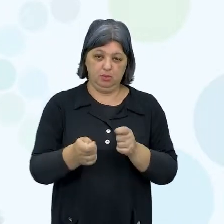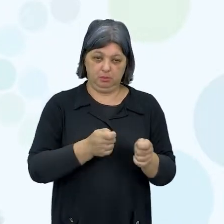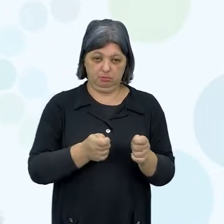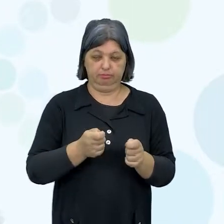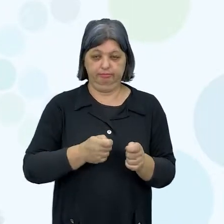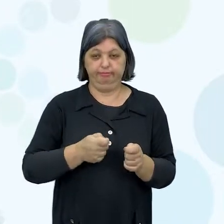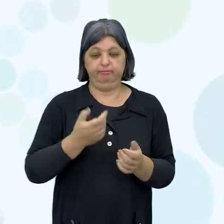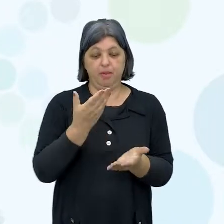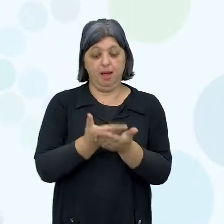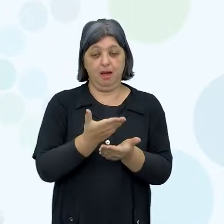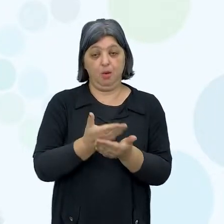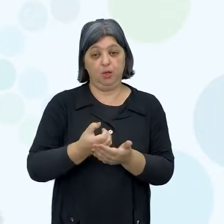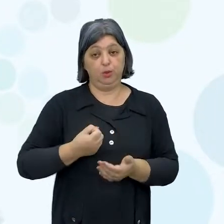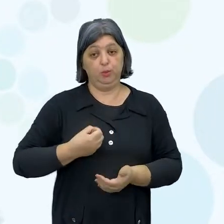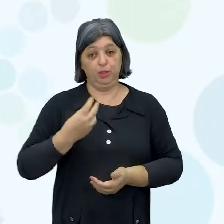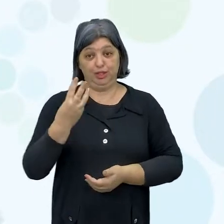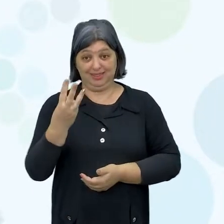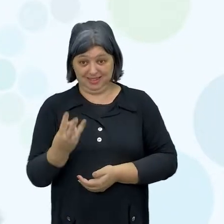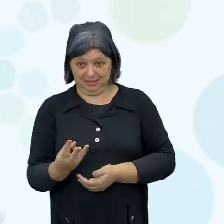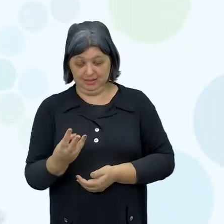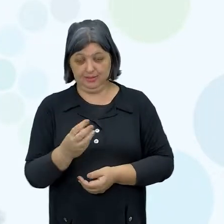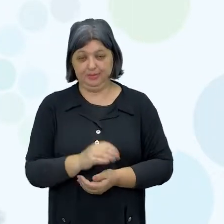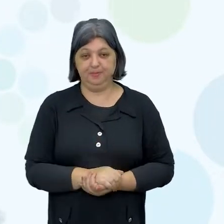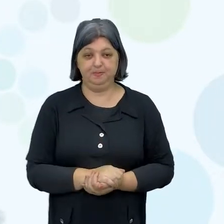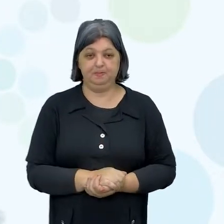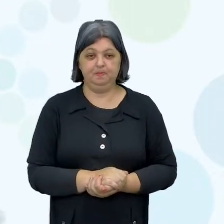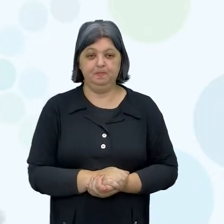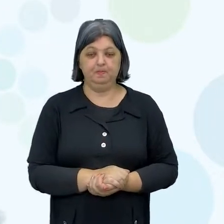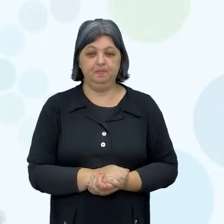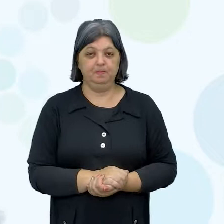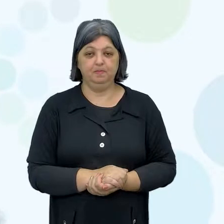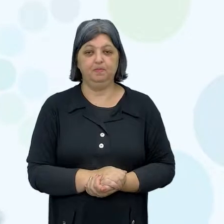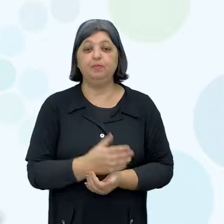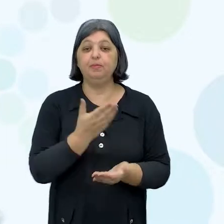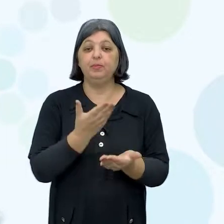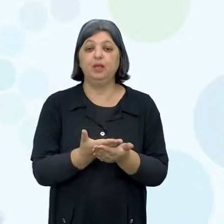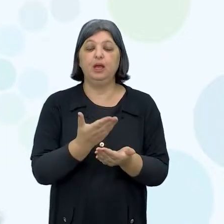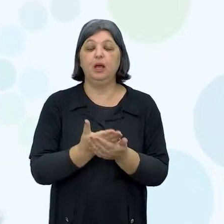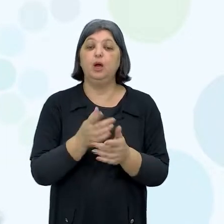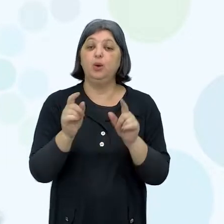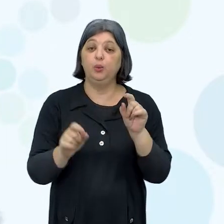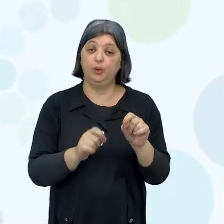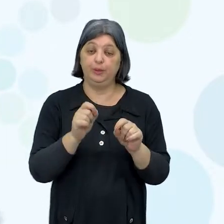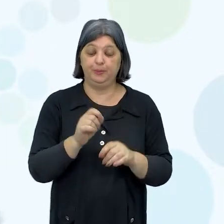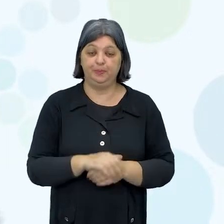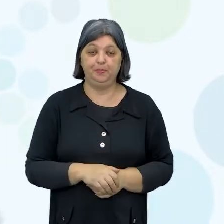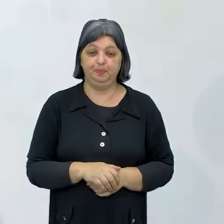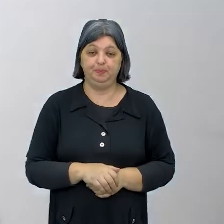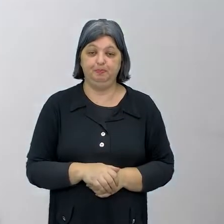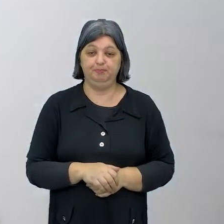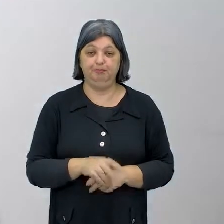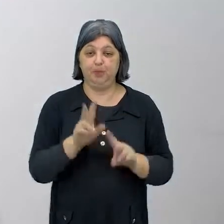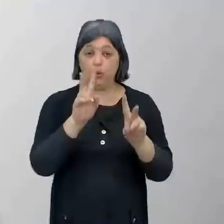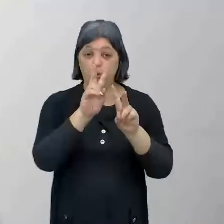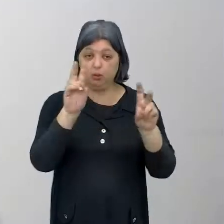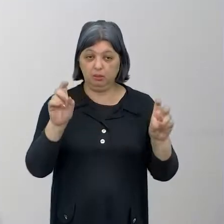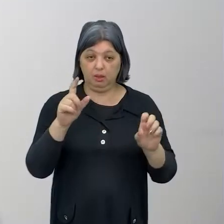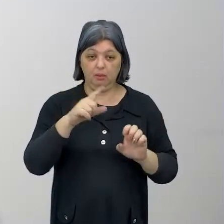da integrada número 4 e essa aula a gente vai falar sobre